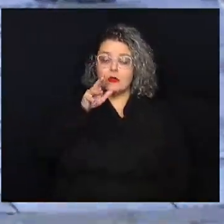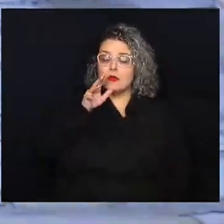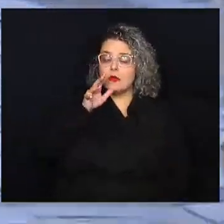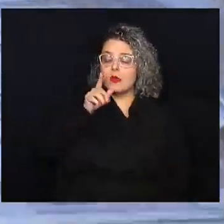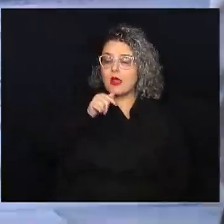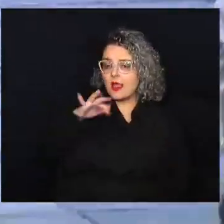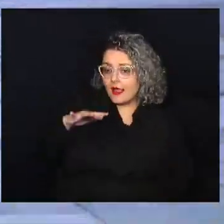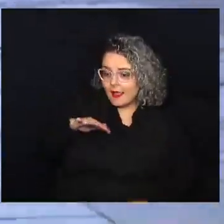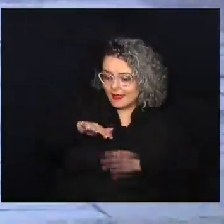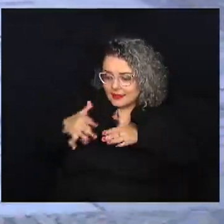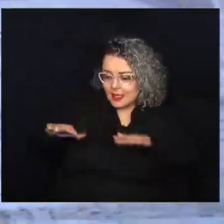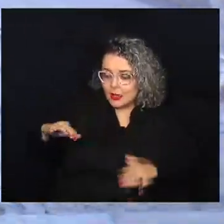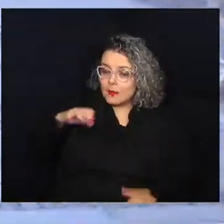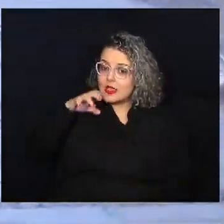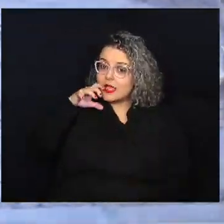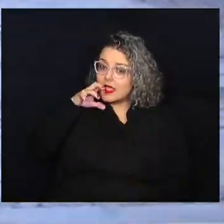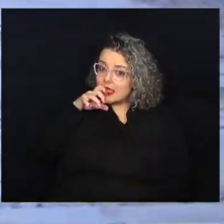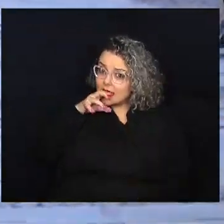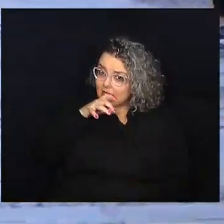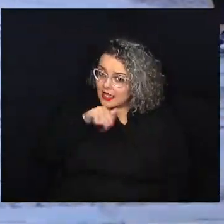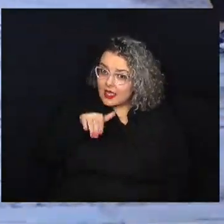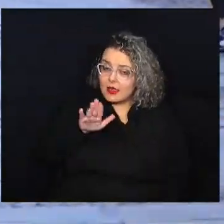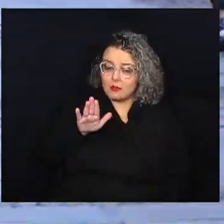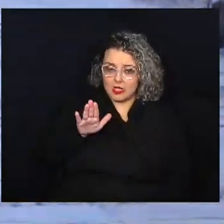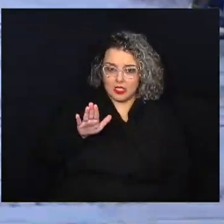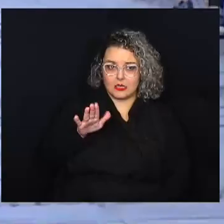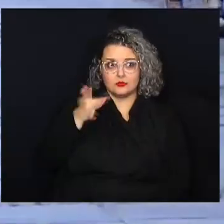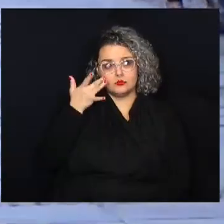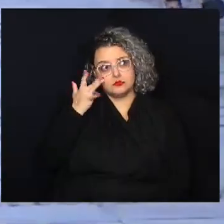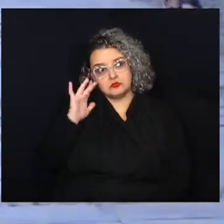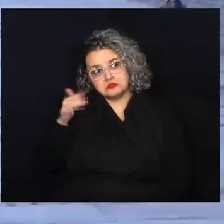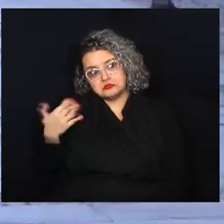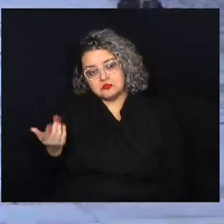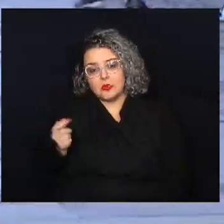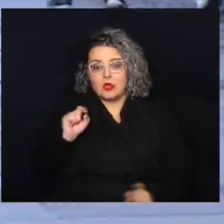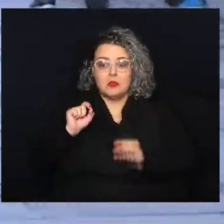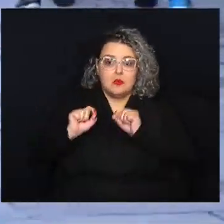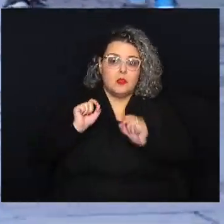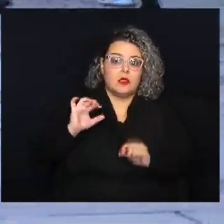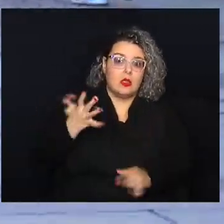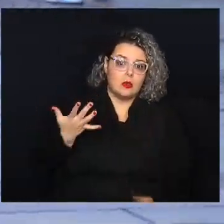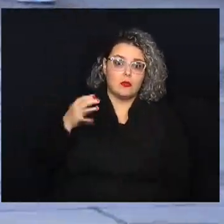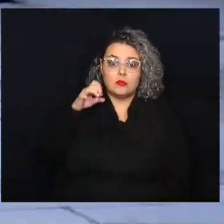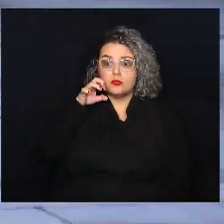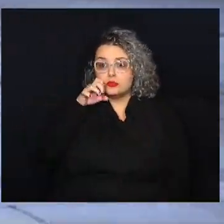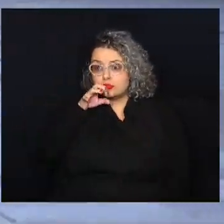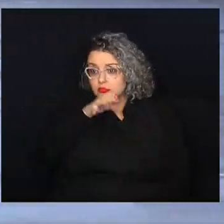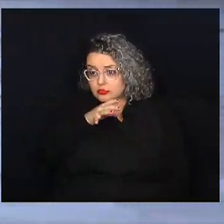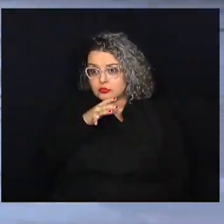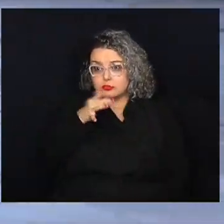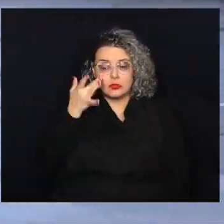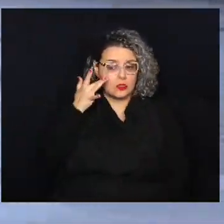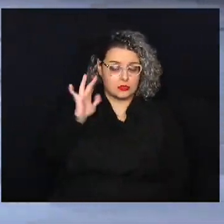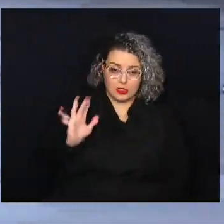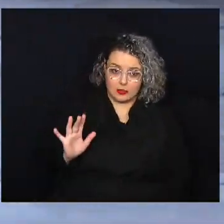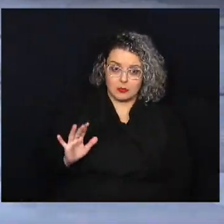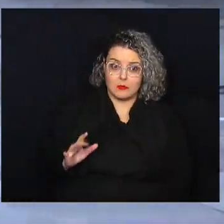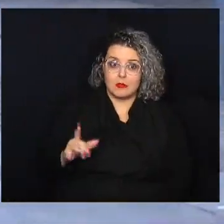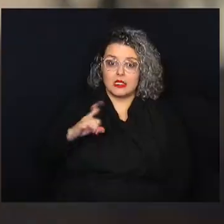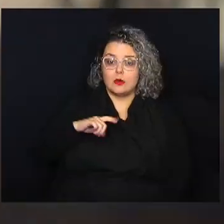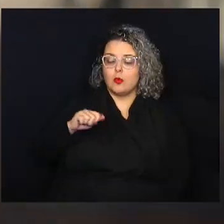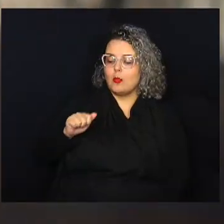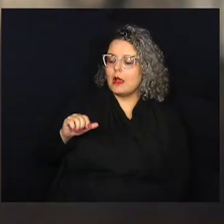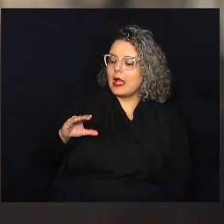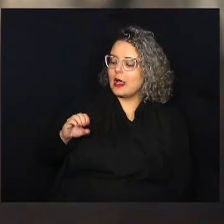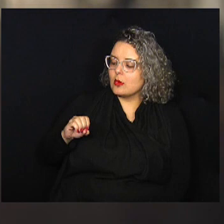em consequência de que a gente ainda não sabe exatamente o que provoca esse aquecimento, mas existe um acoplamento, ou